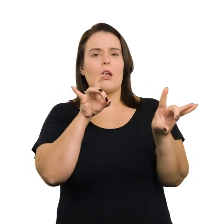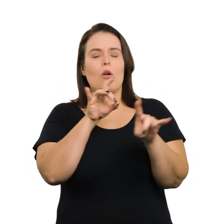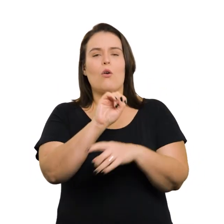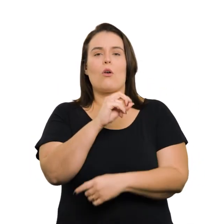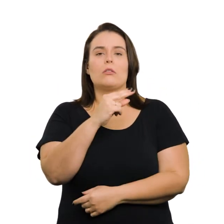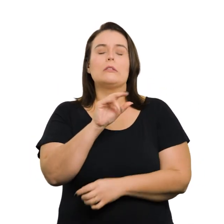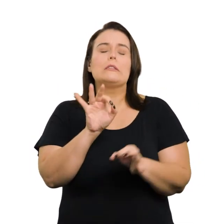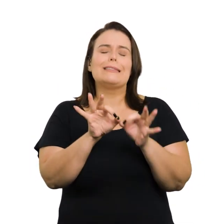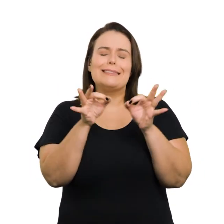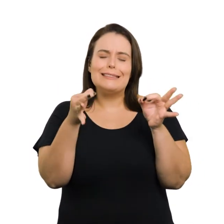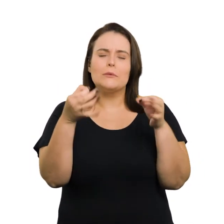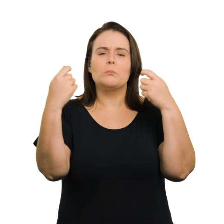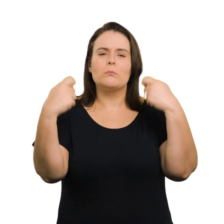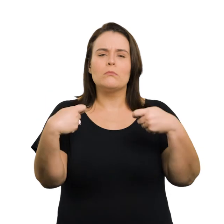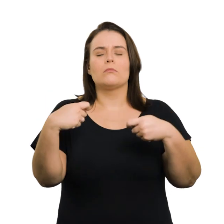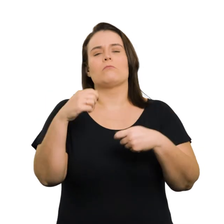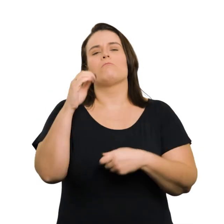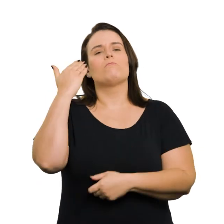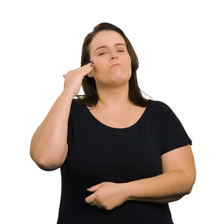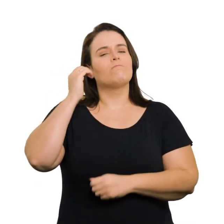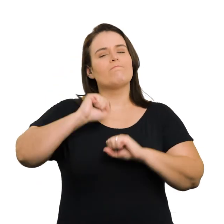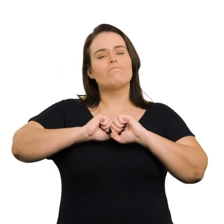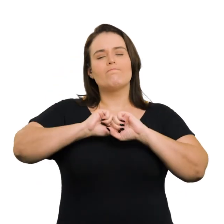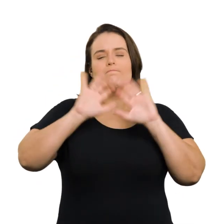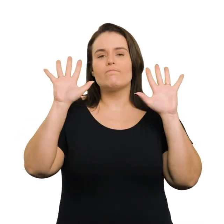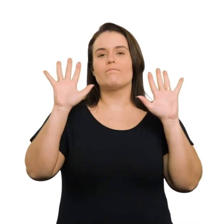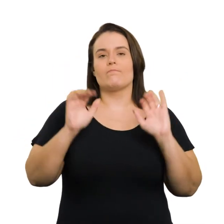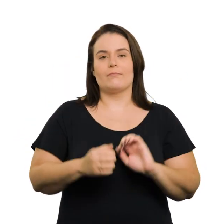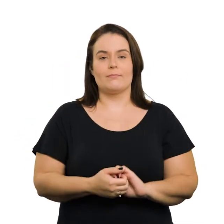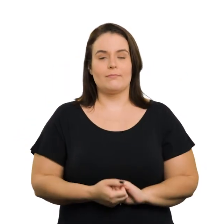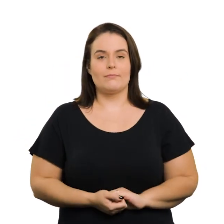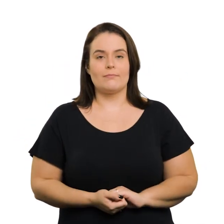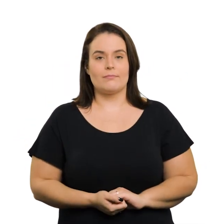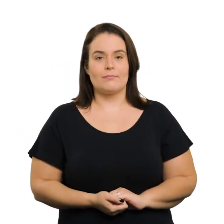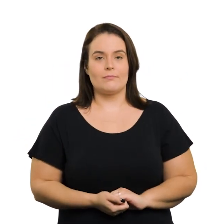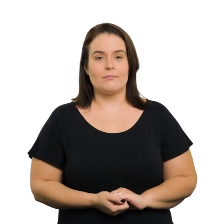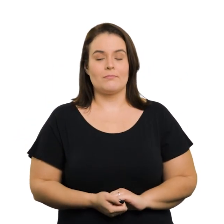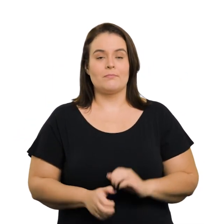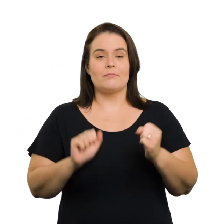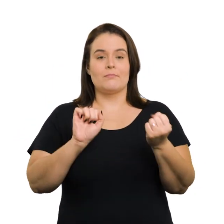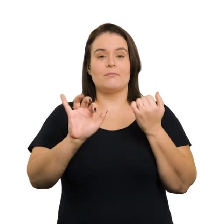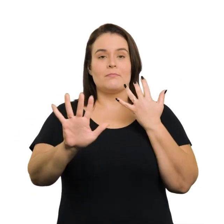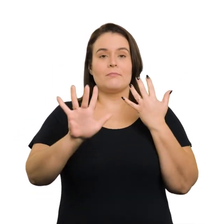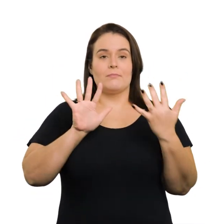ou sintetizadas, devendo ser simples e de fácil compreensão.